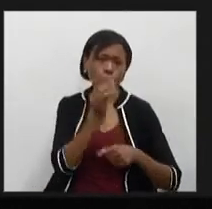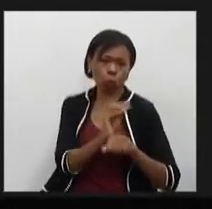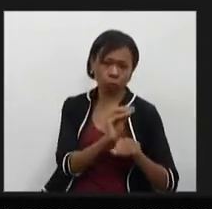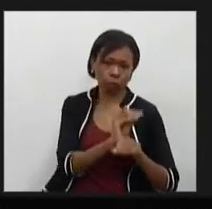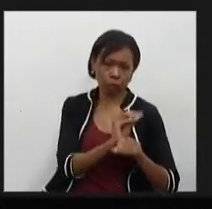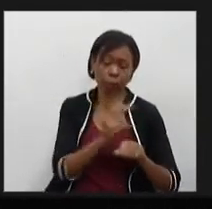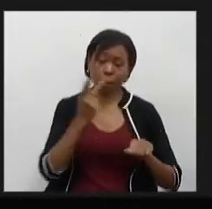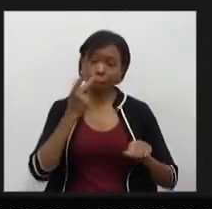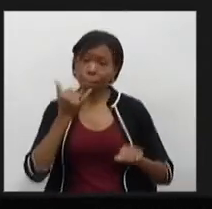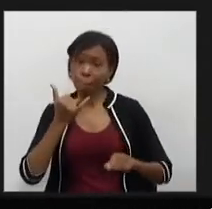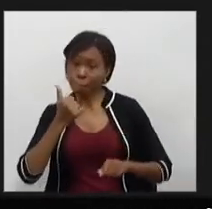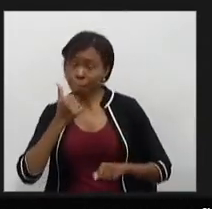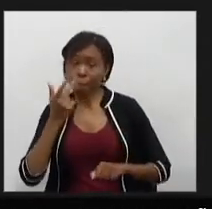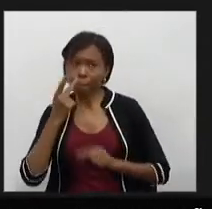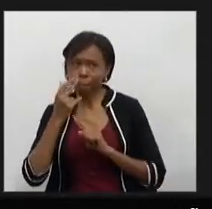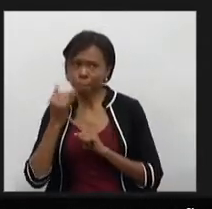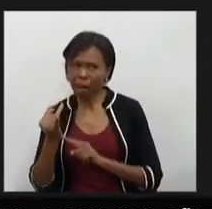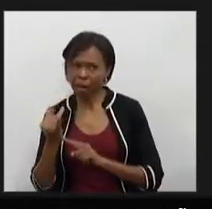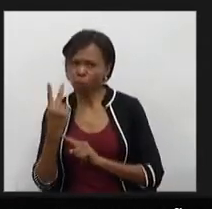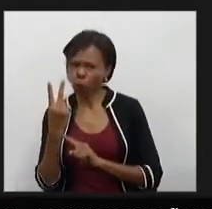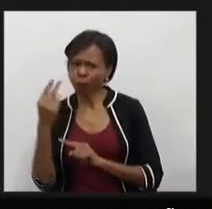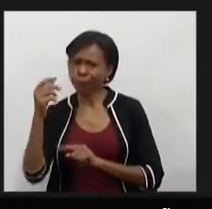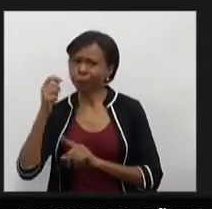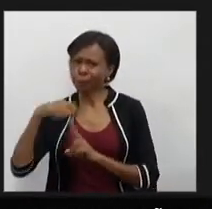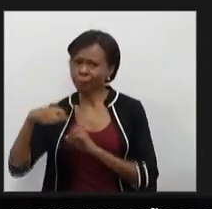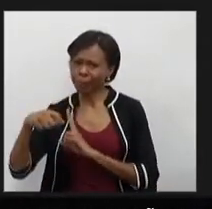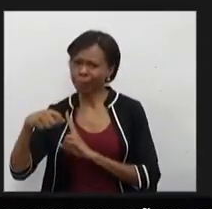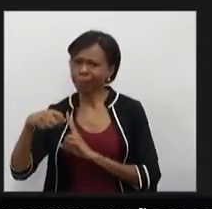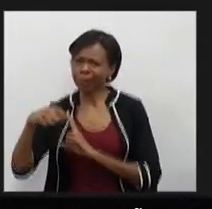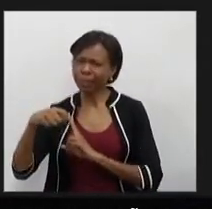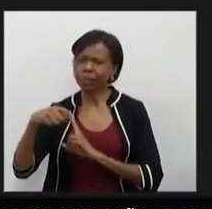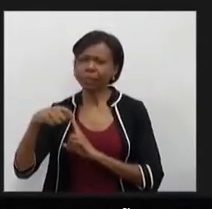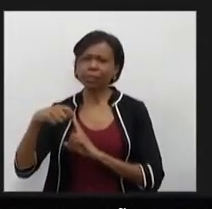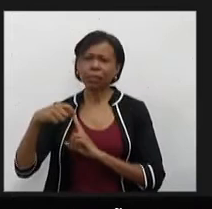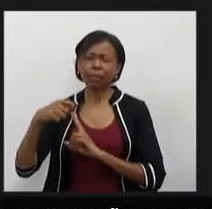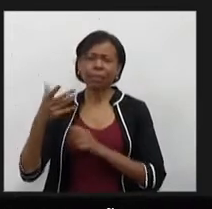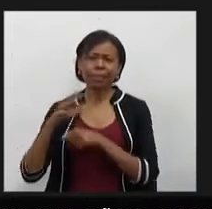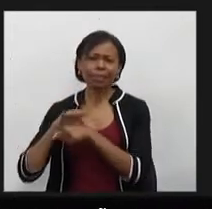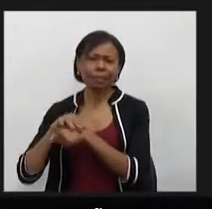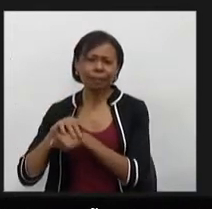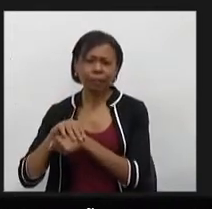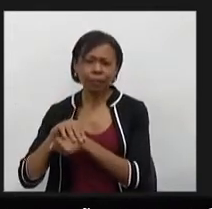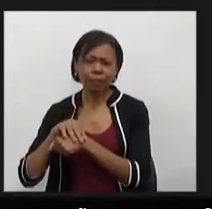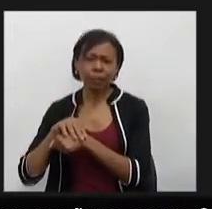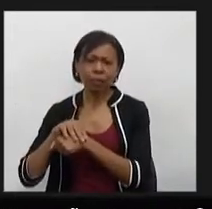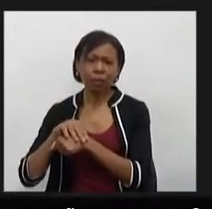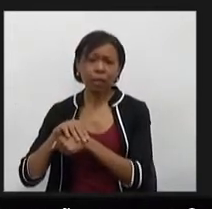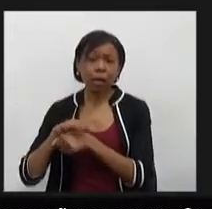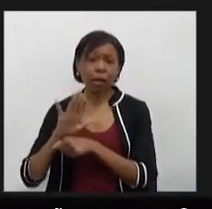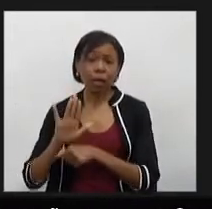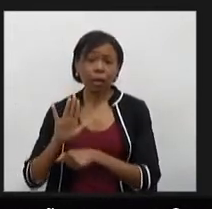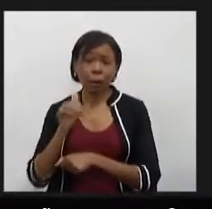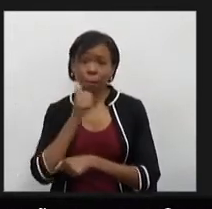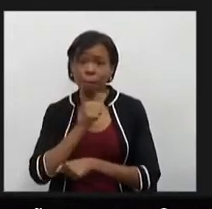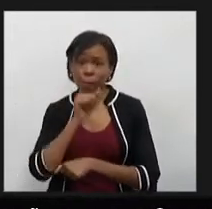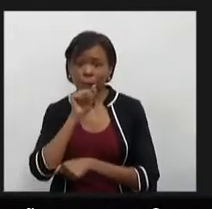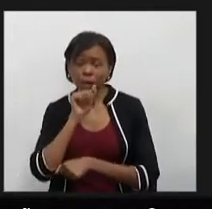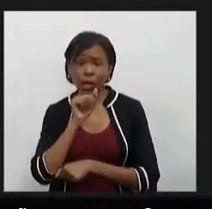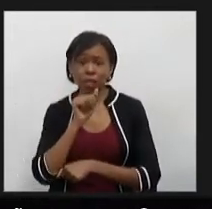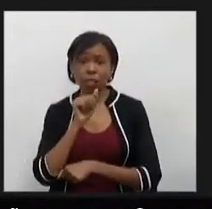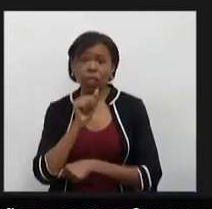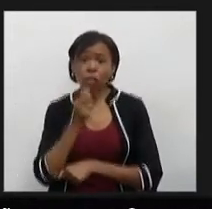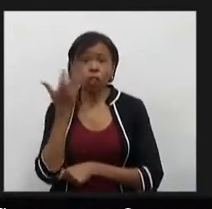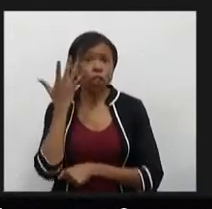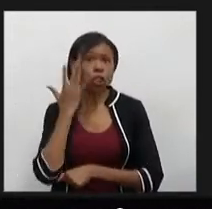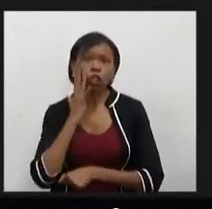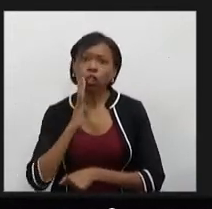por 2 meses pela vida, e a mãe ficou 15 dias sem essa criança. Agora imagine o que é para 2 cuidadores ficar sem ver um filho que é totalmente